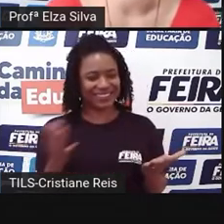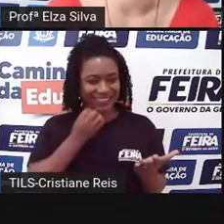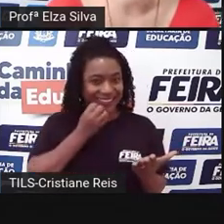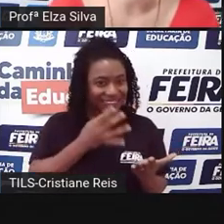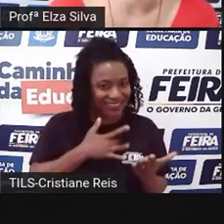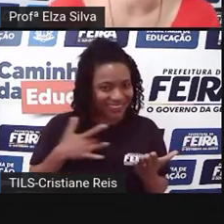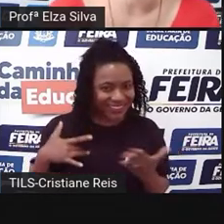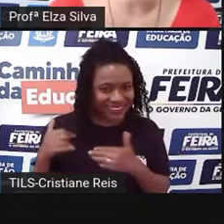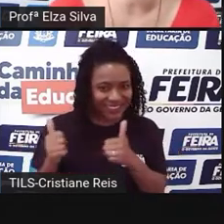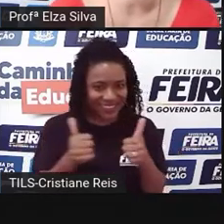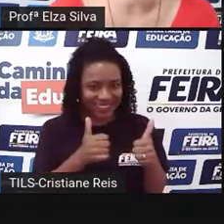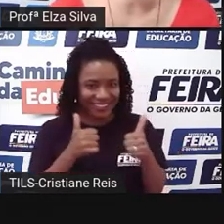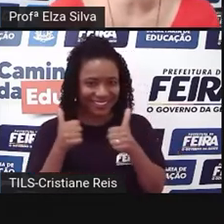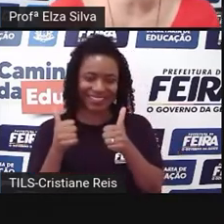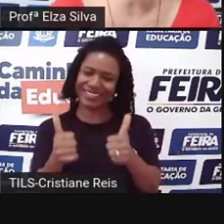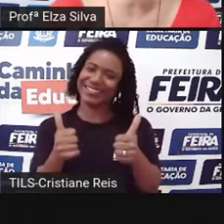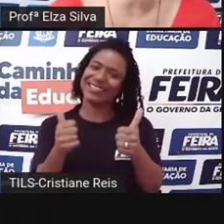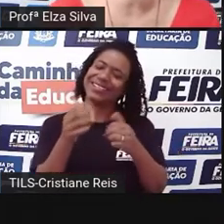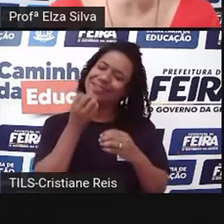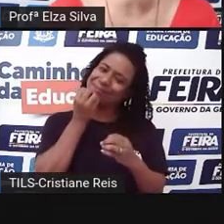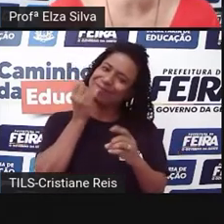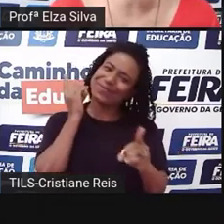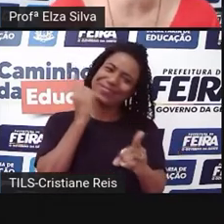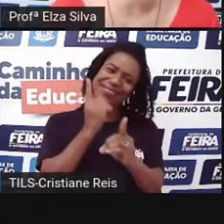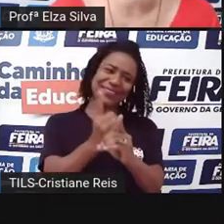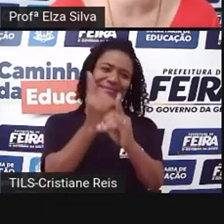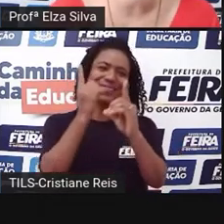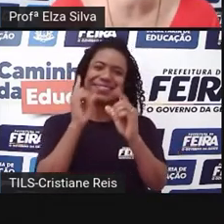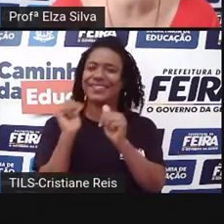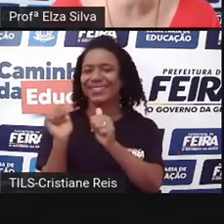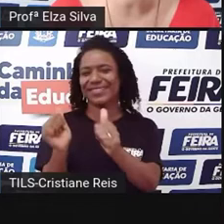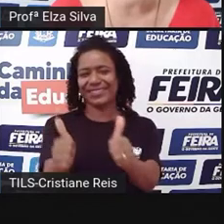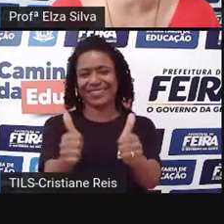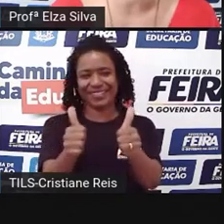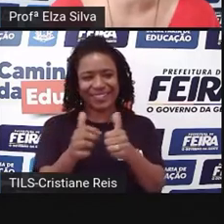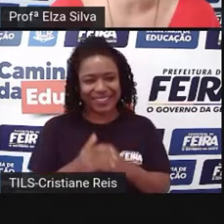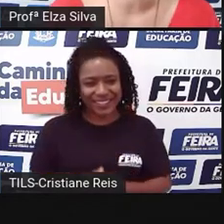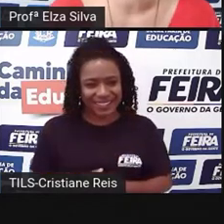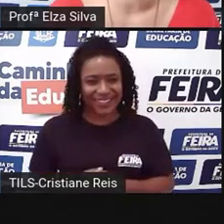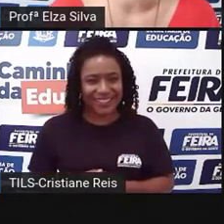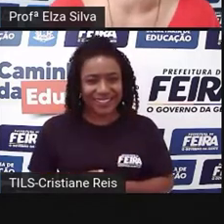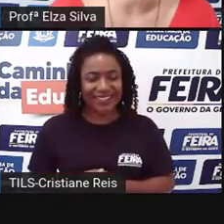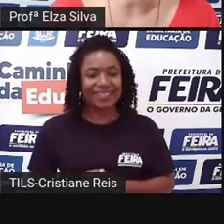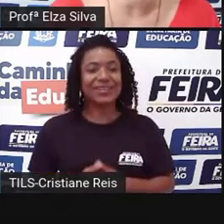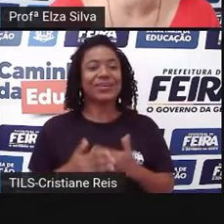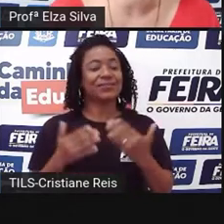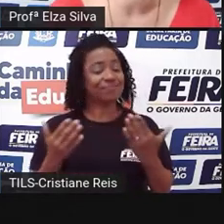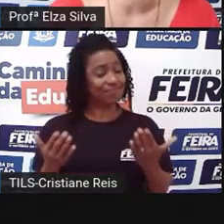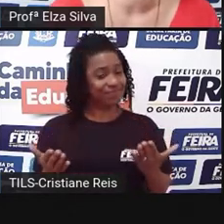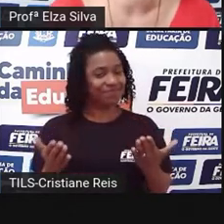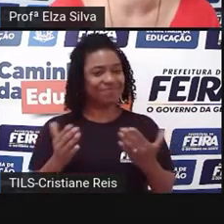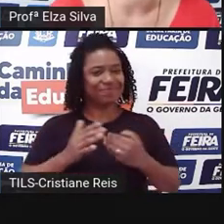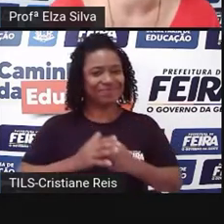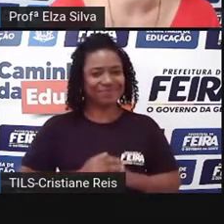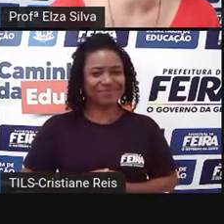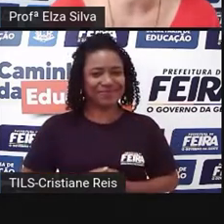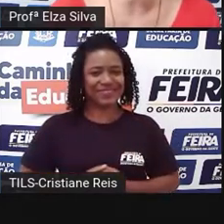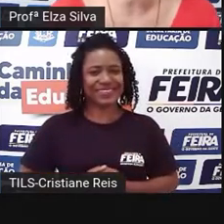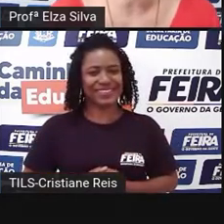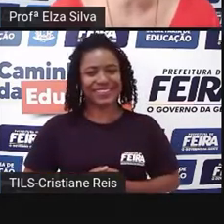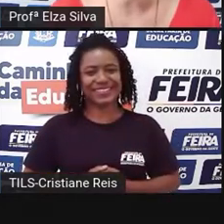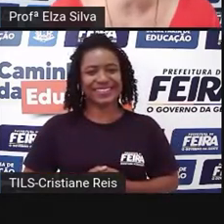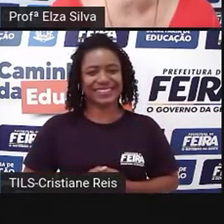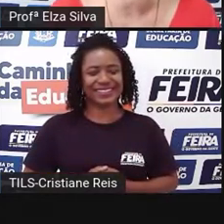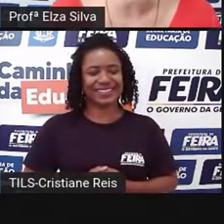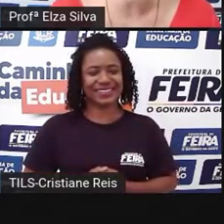Eu espero que vocês estejam muito bem. Bem-vindos ao nosso aula